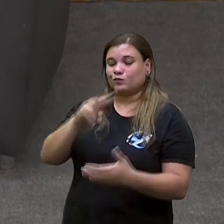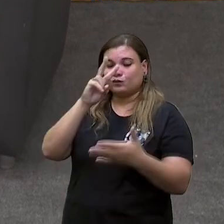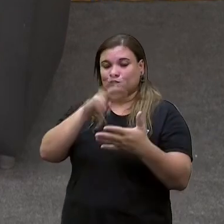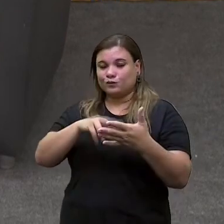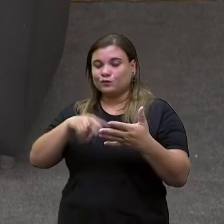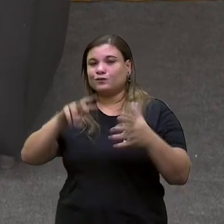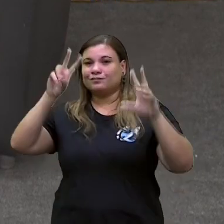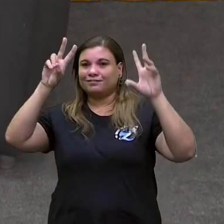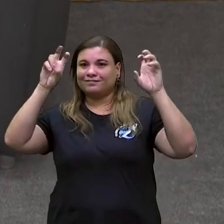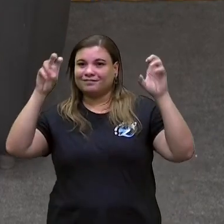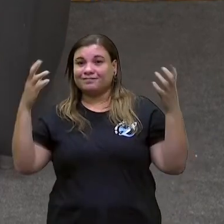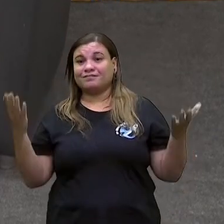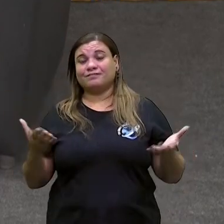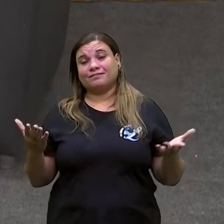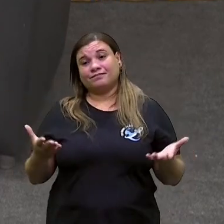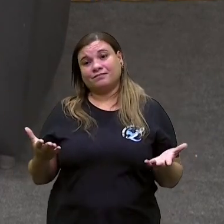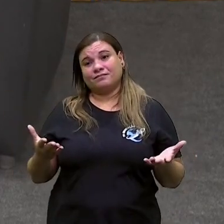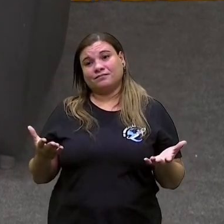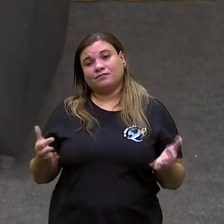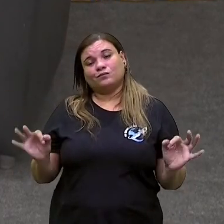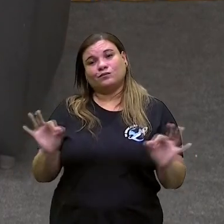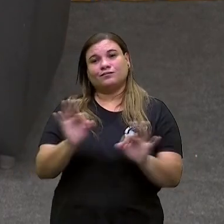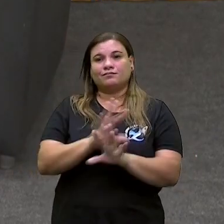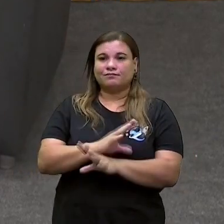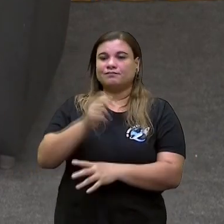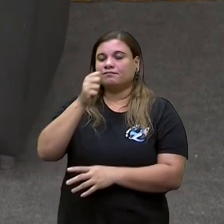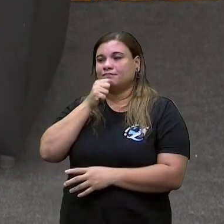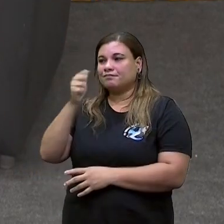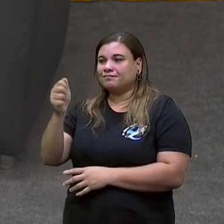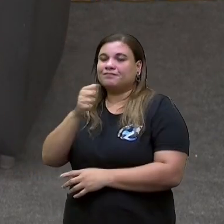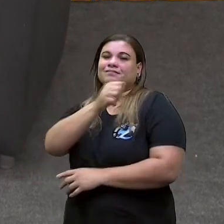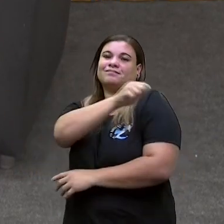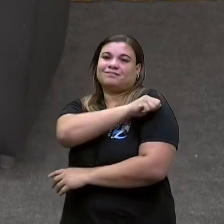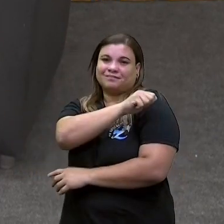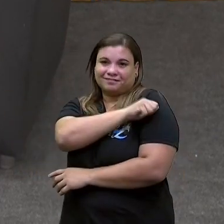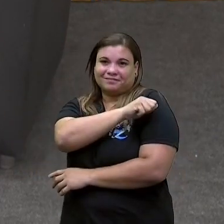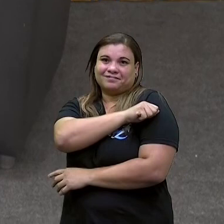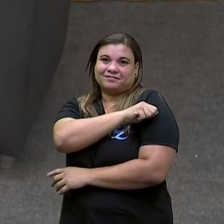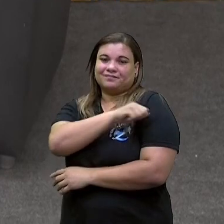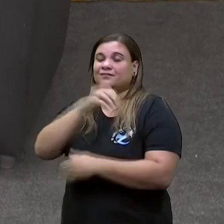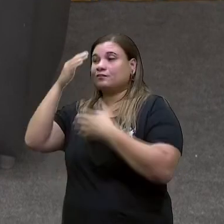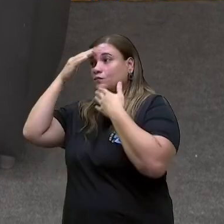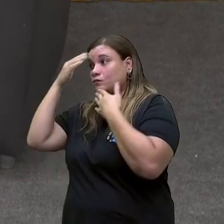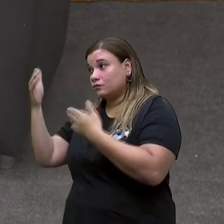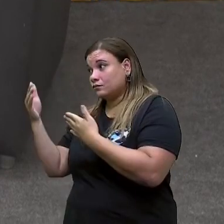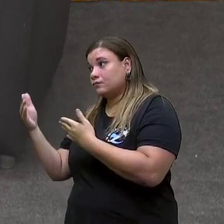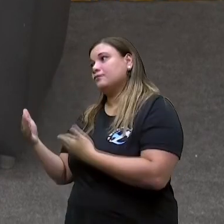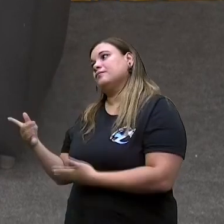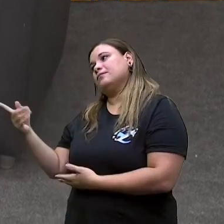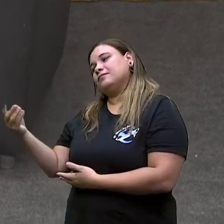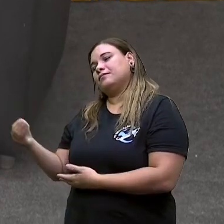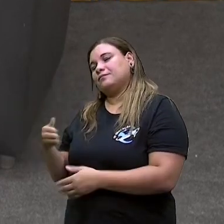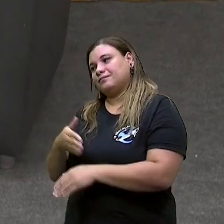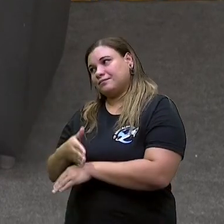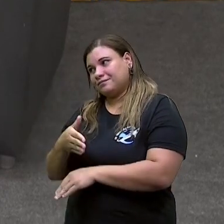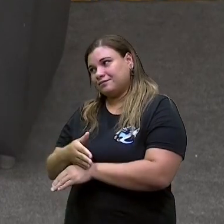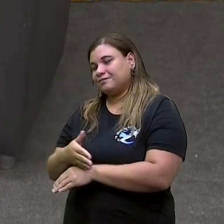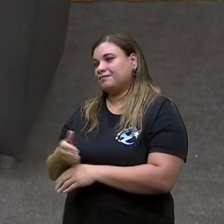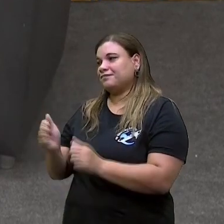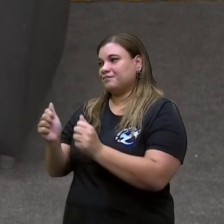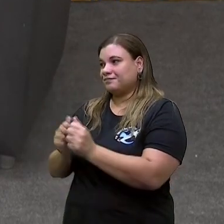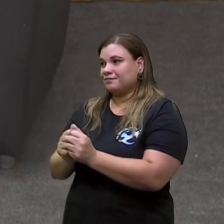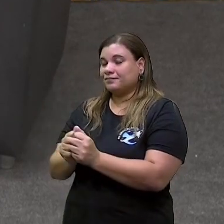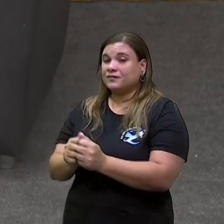estamos terminando mais um Estudante Repórter. Muito obrigada pela sua presença aqui. E para encerrar, gostaria que você deixasse